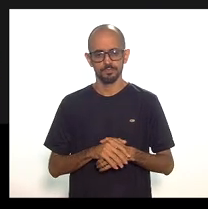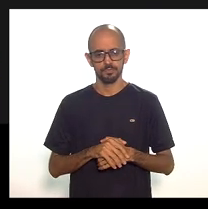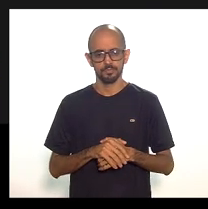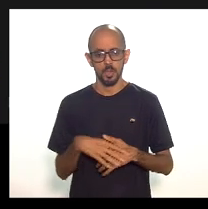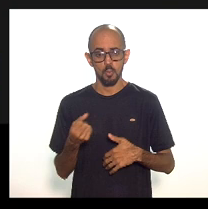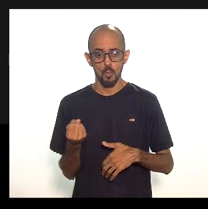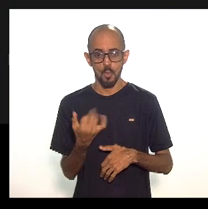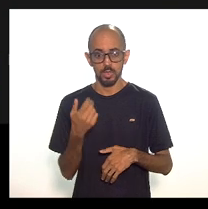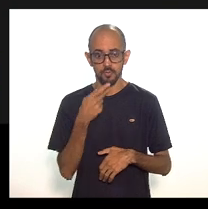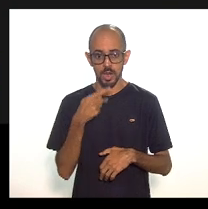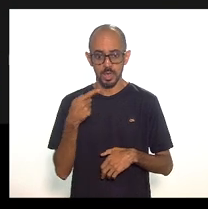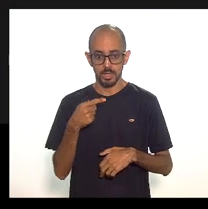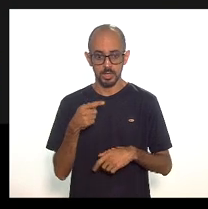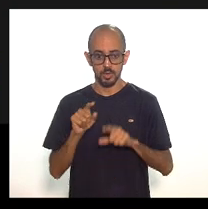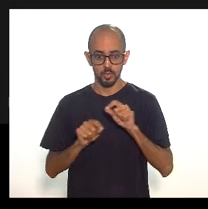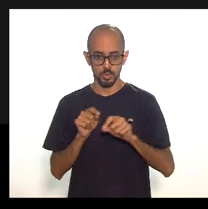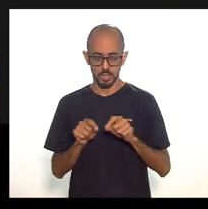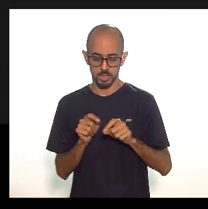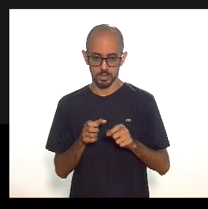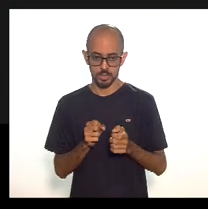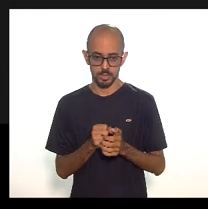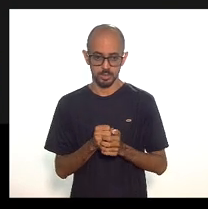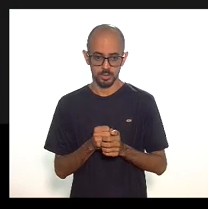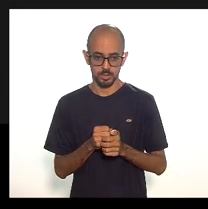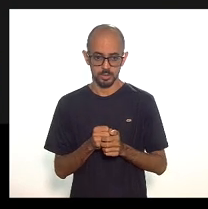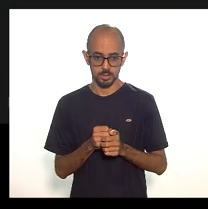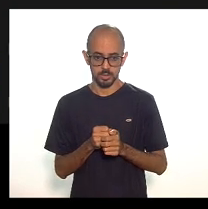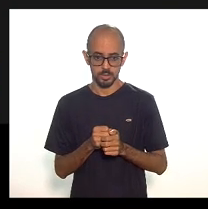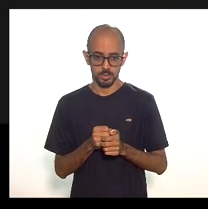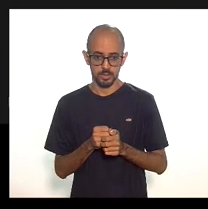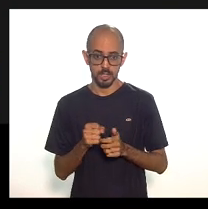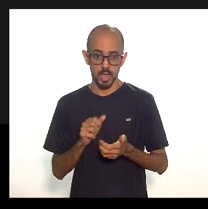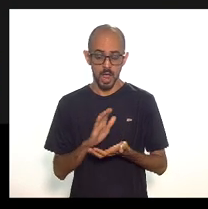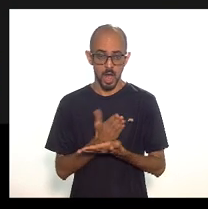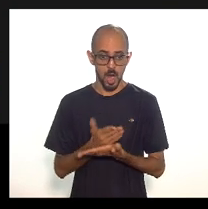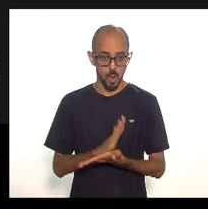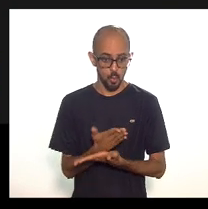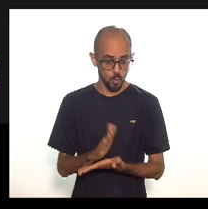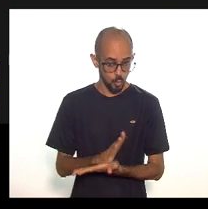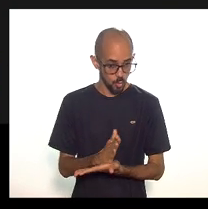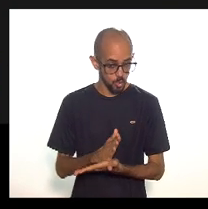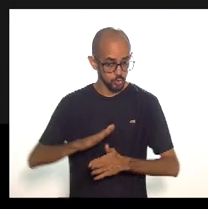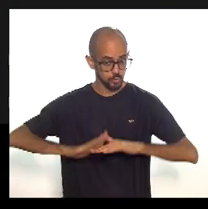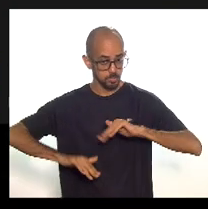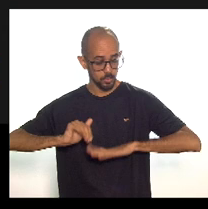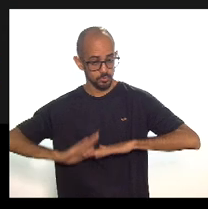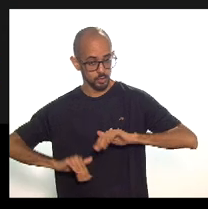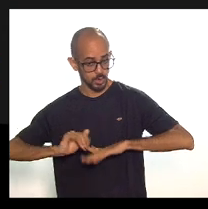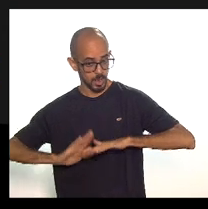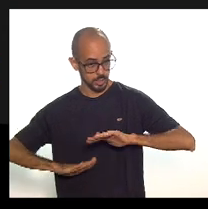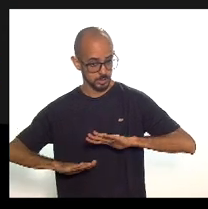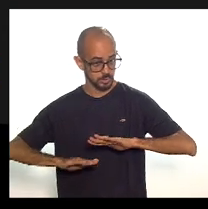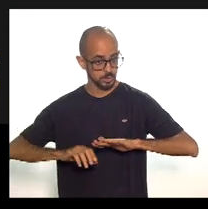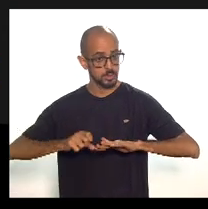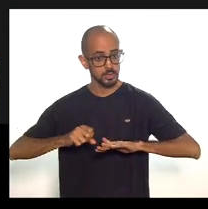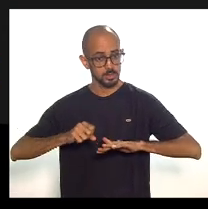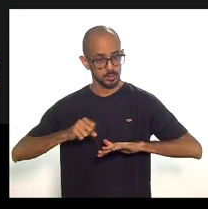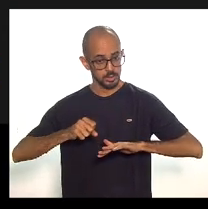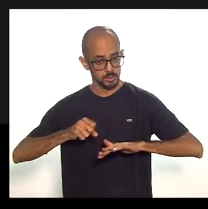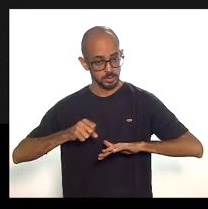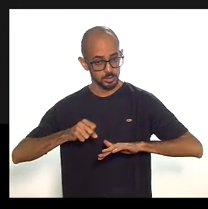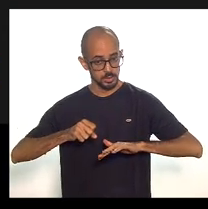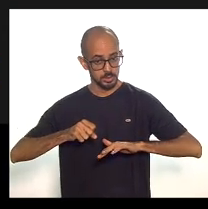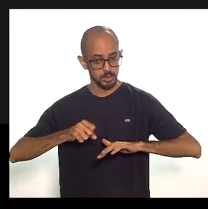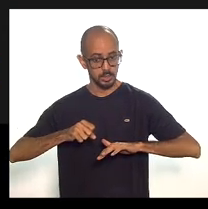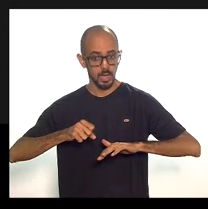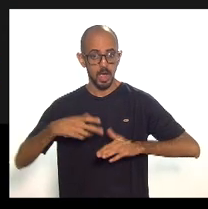quando eu falei que uma parcela dos profissionais, como ocorre em